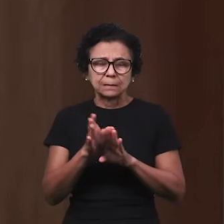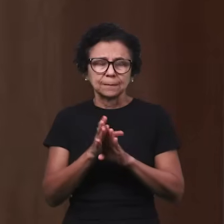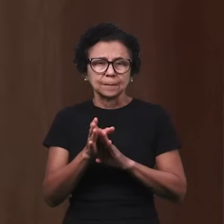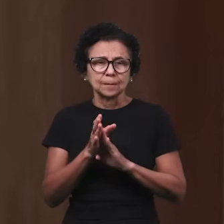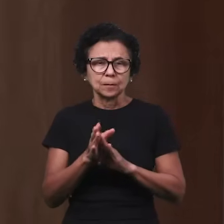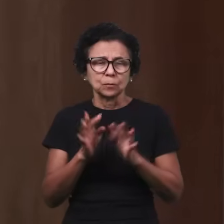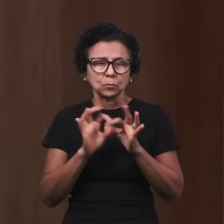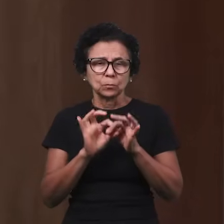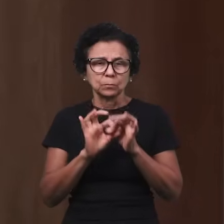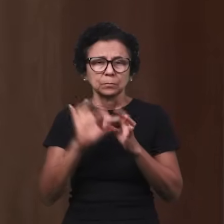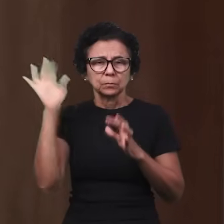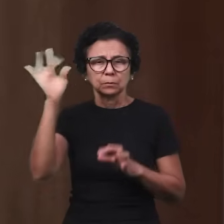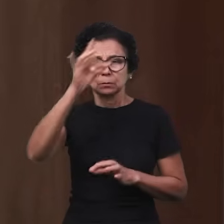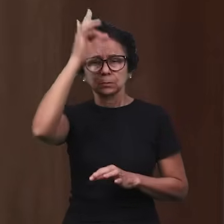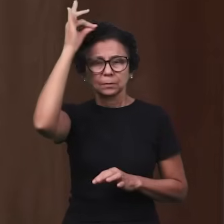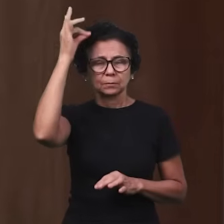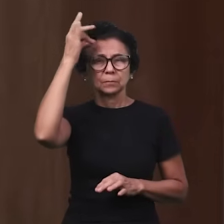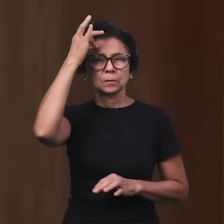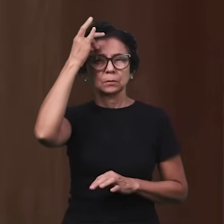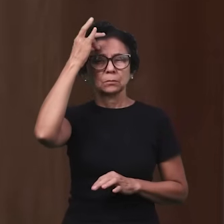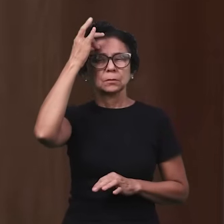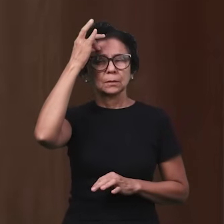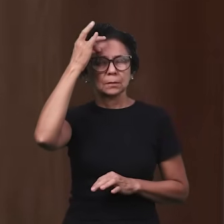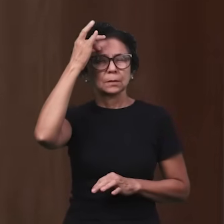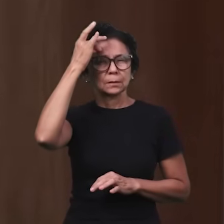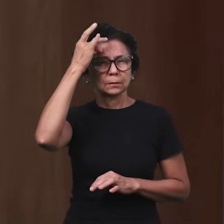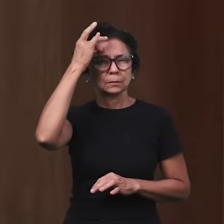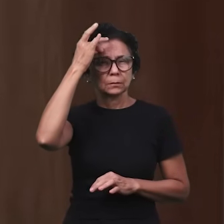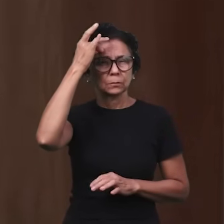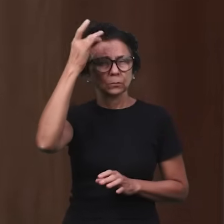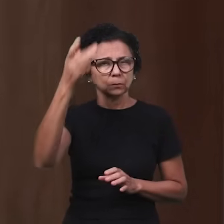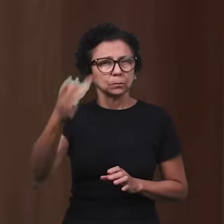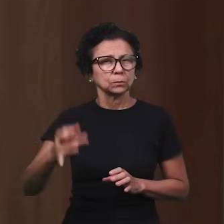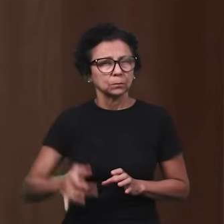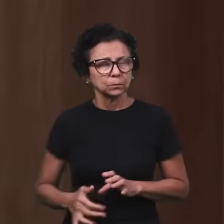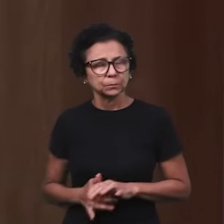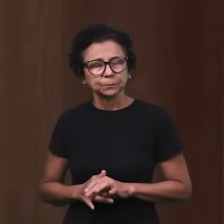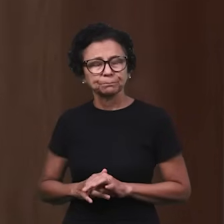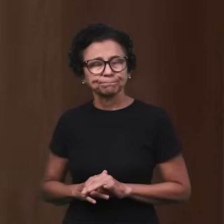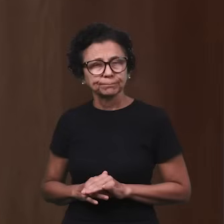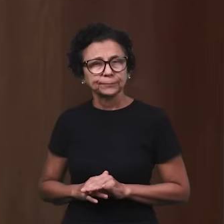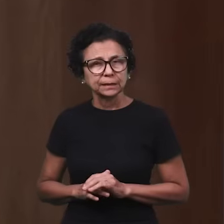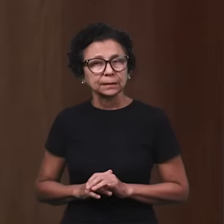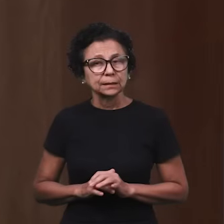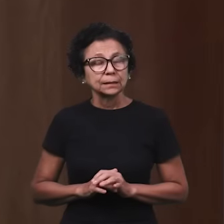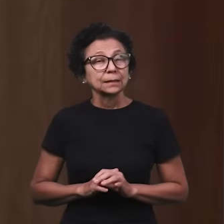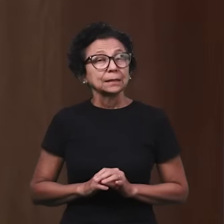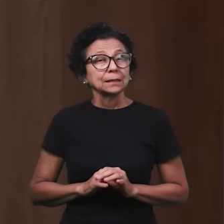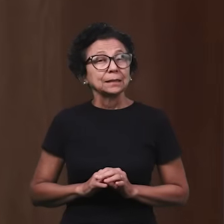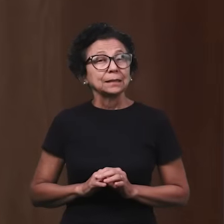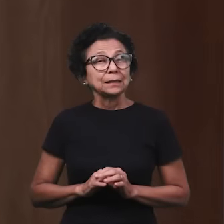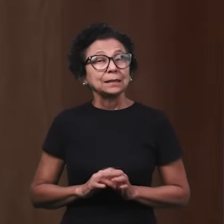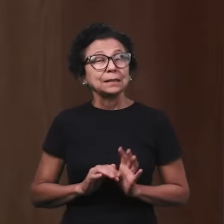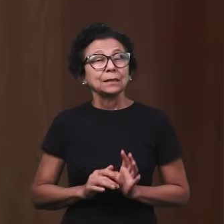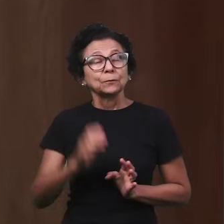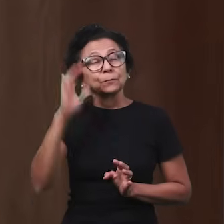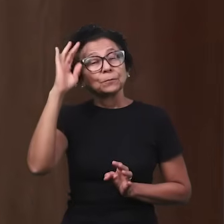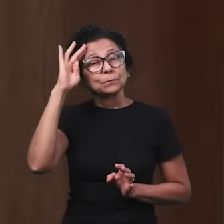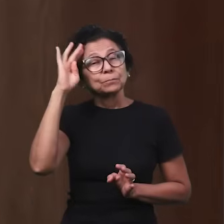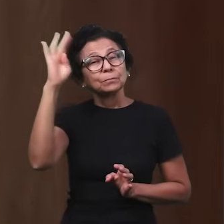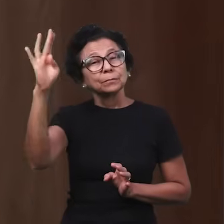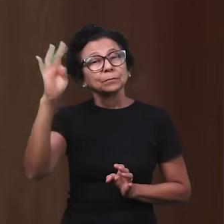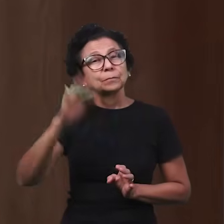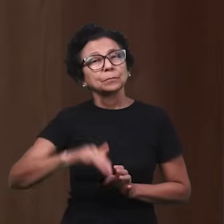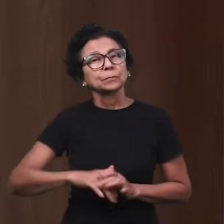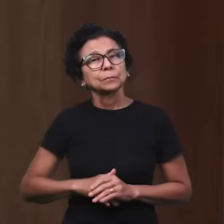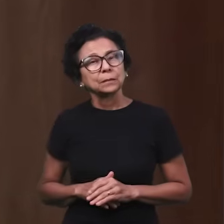revelação, mas ele entra com um aconselhamento, uma palavra no Espírito, e aquela palavra ali é